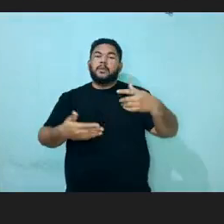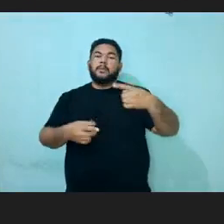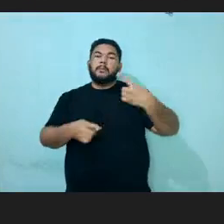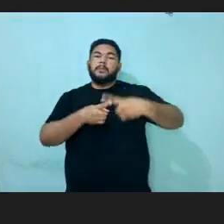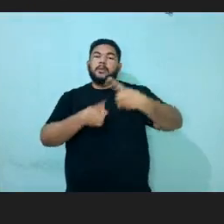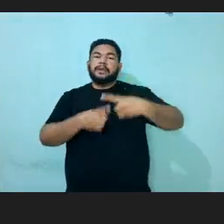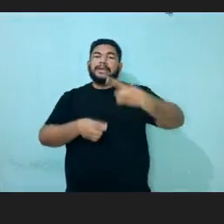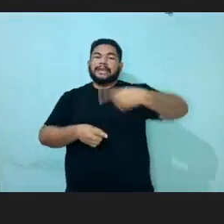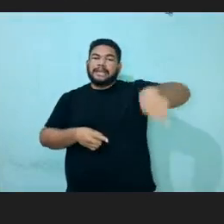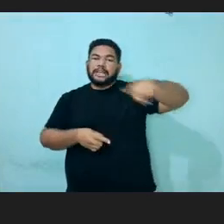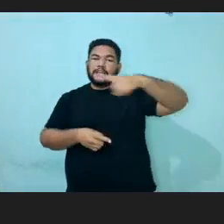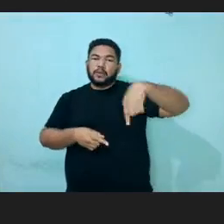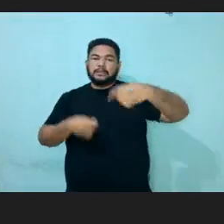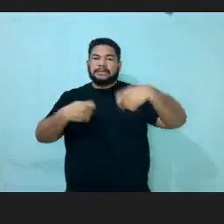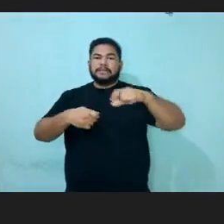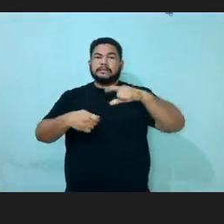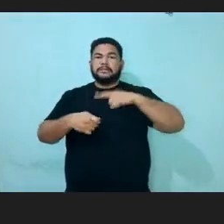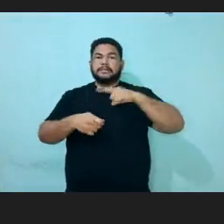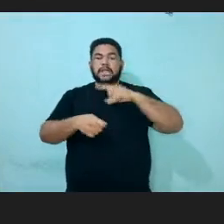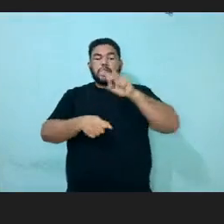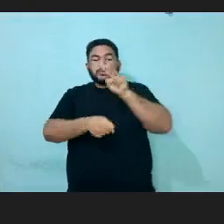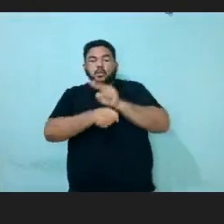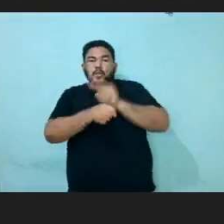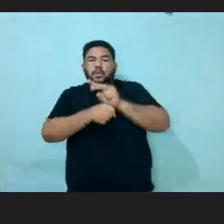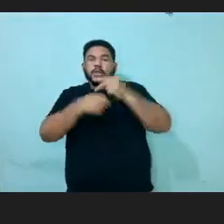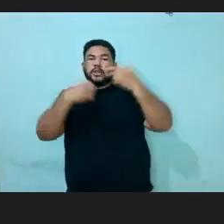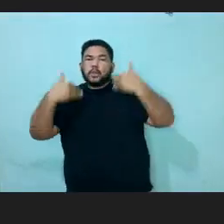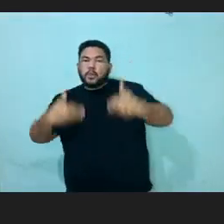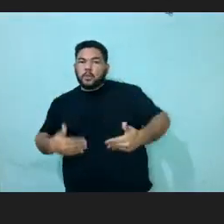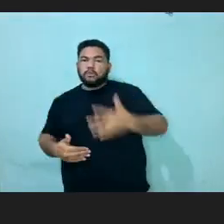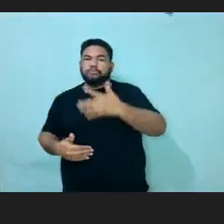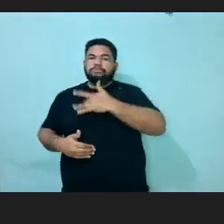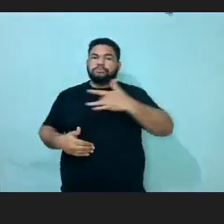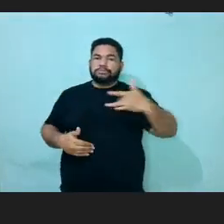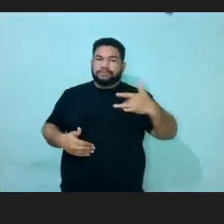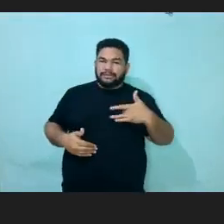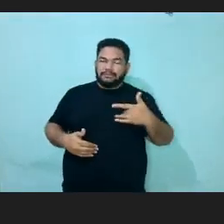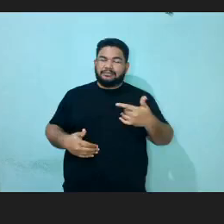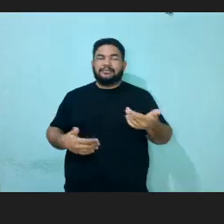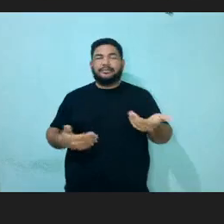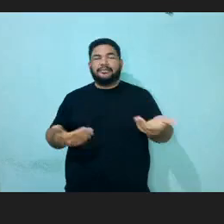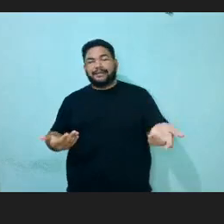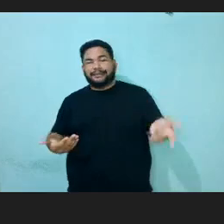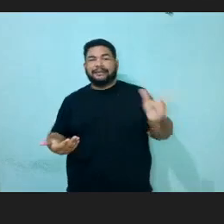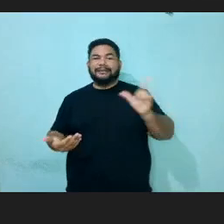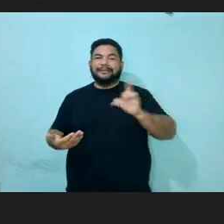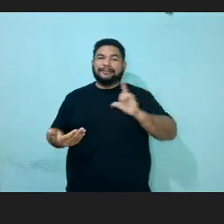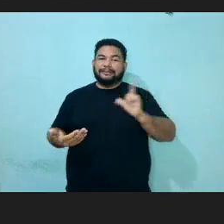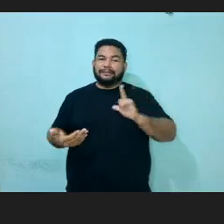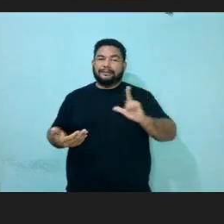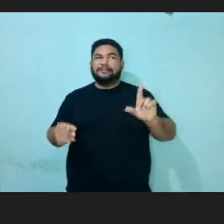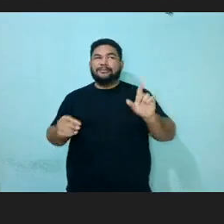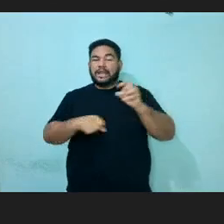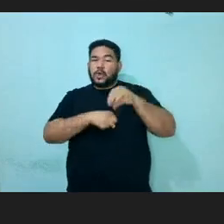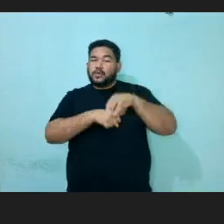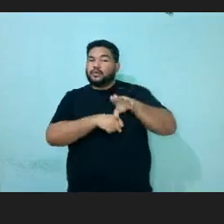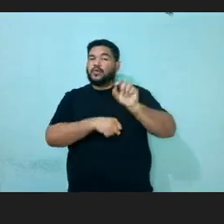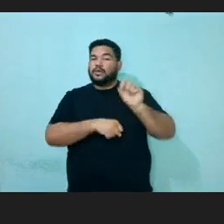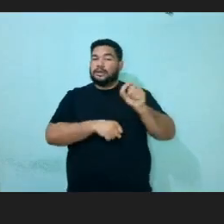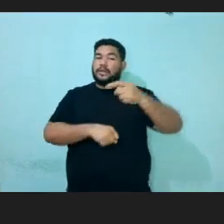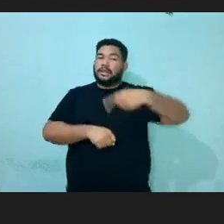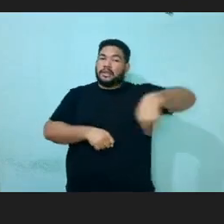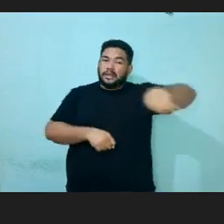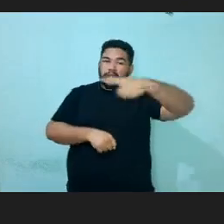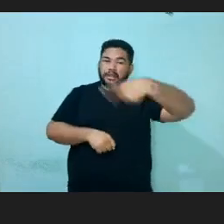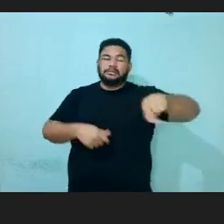da manutenção da nossa saúde? Aí eu já venho trazer aquela velha, né, aquela velha dica de que nós